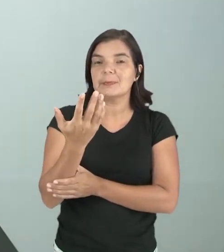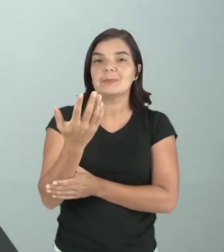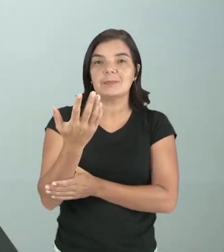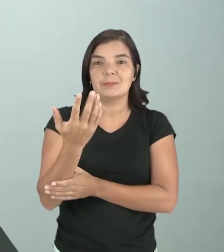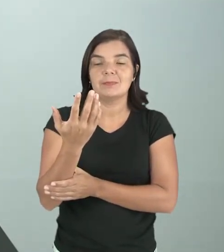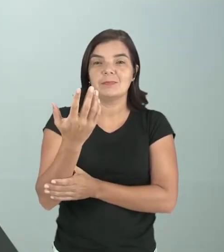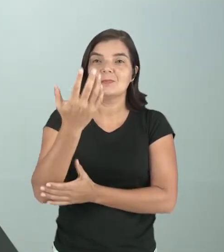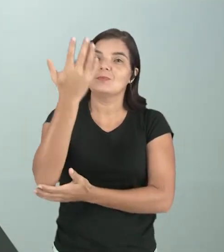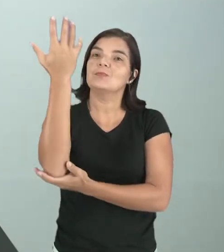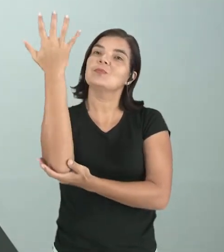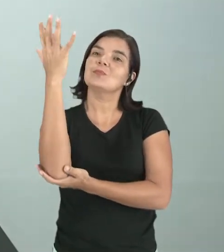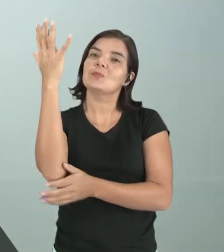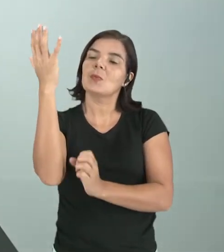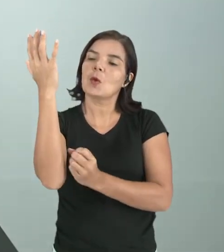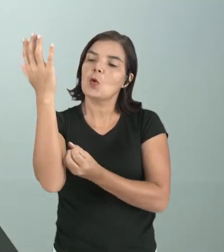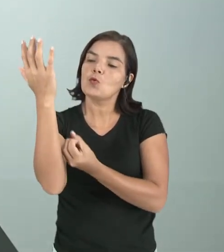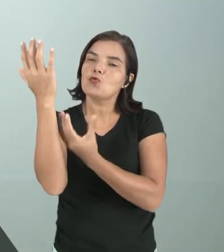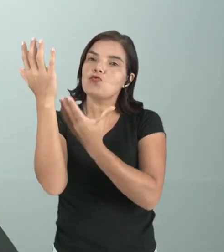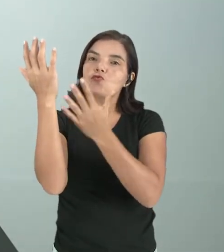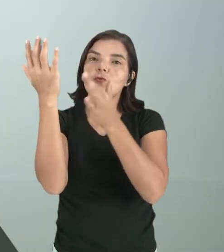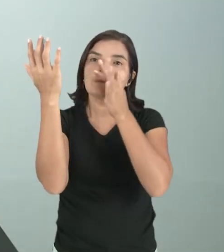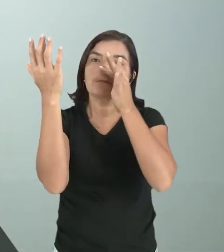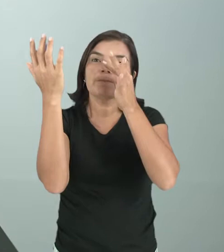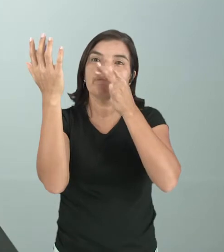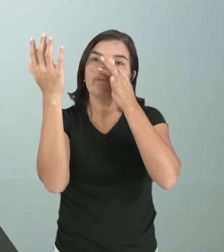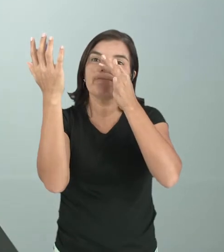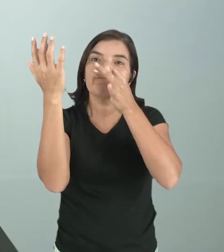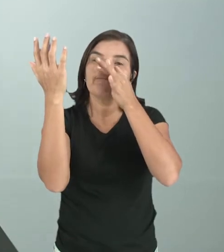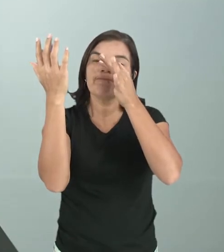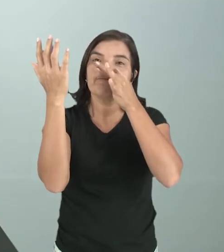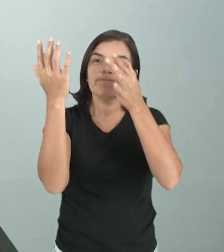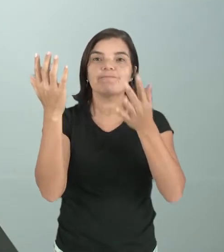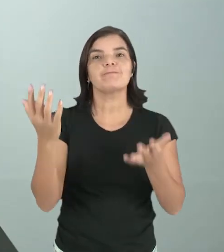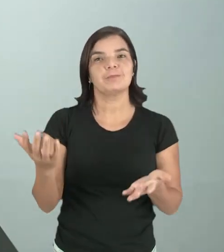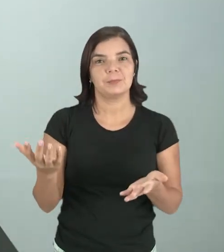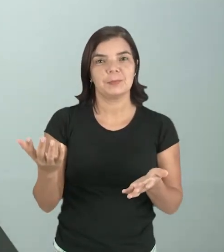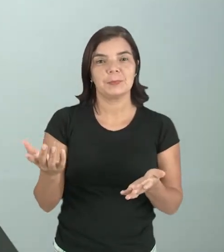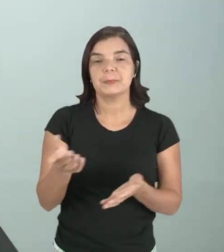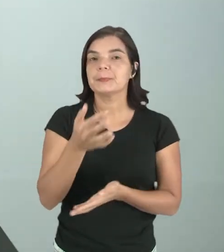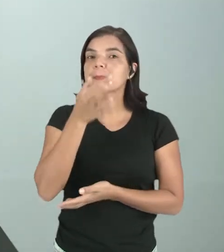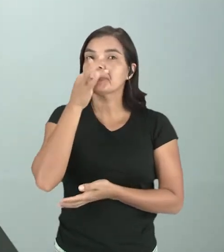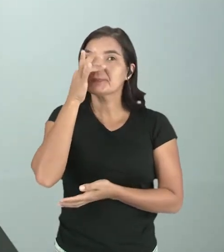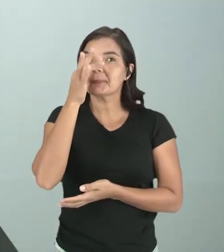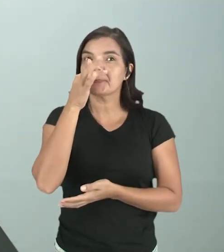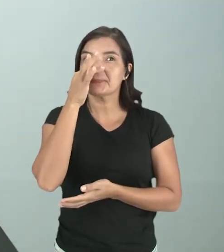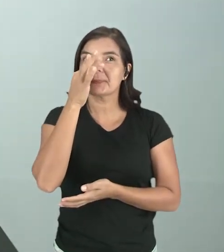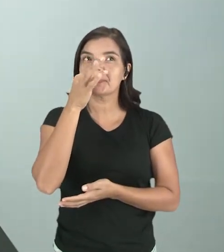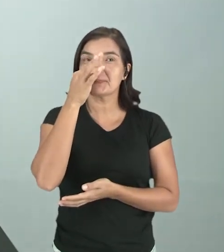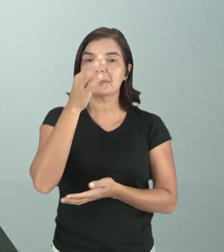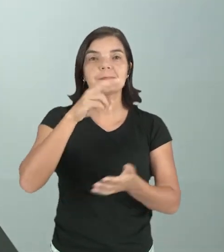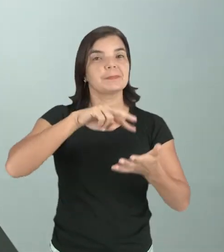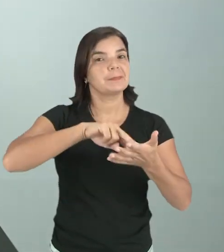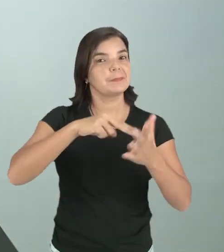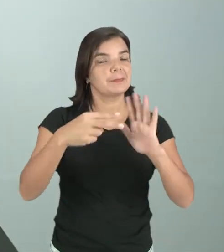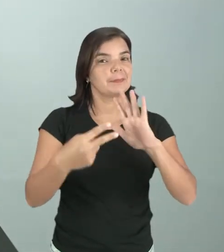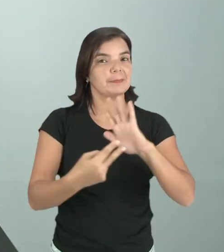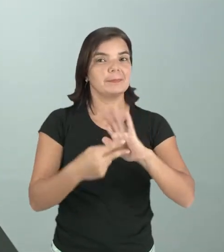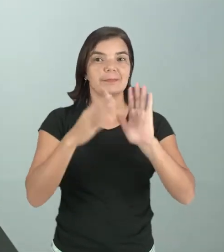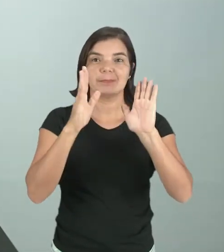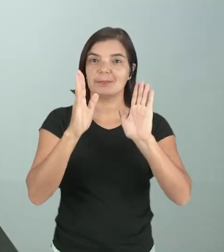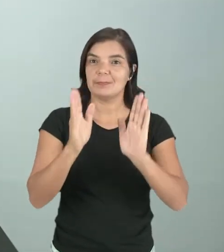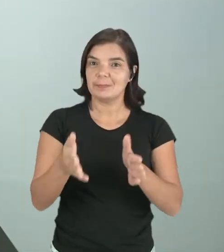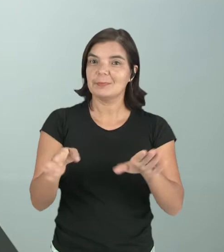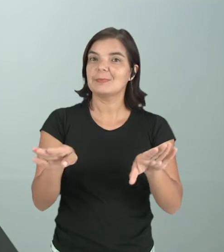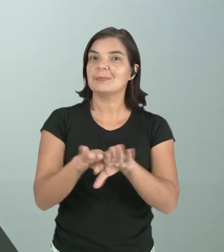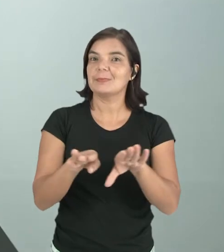nascer flores. É isso mesmo. E aí, quando nascem as flores, significa que